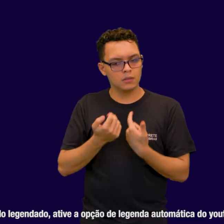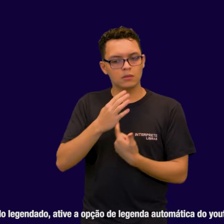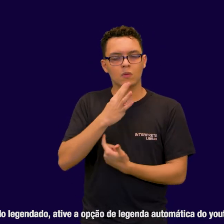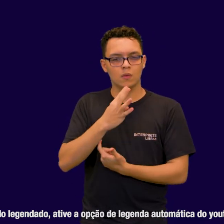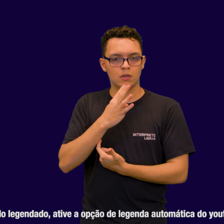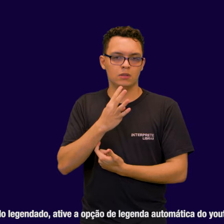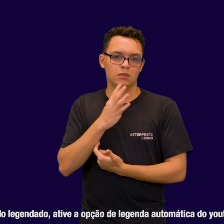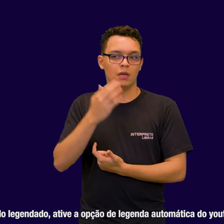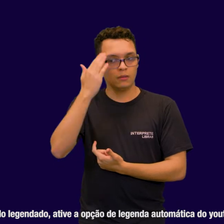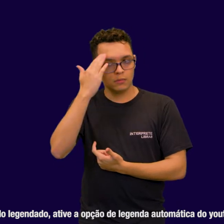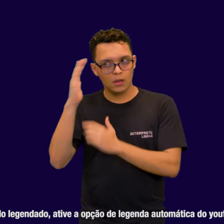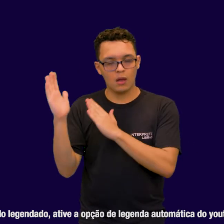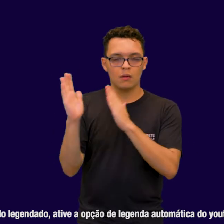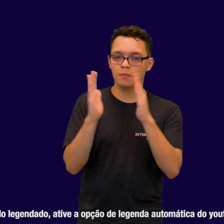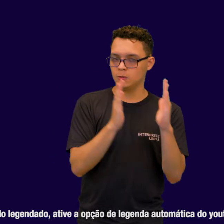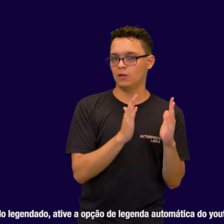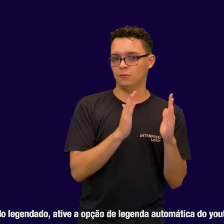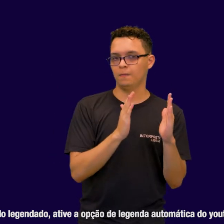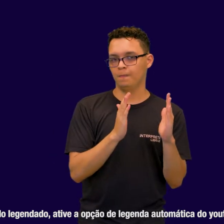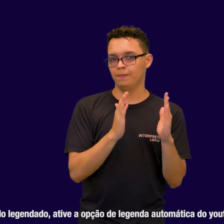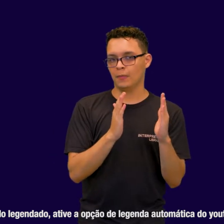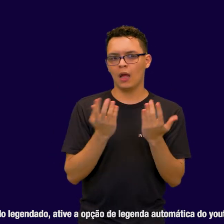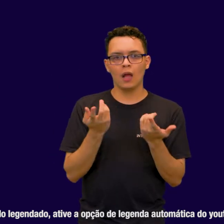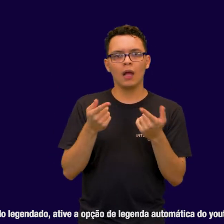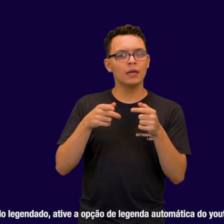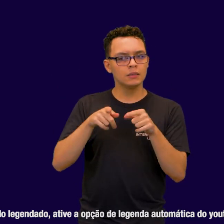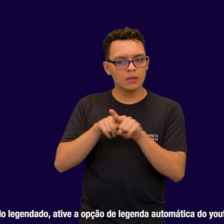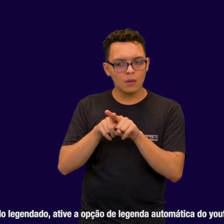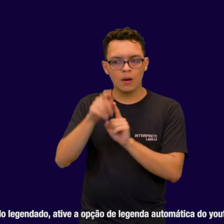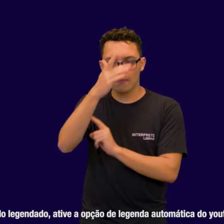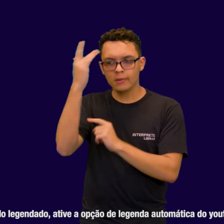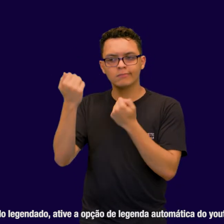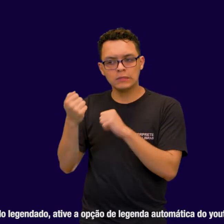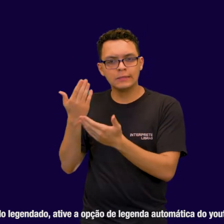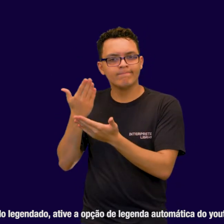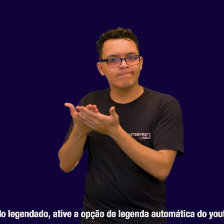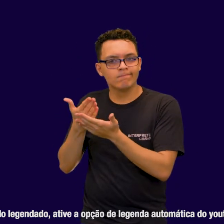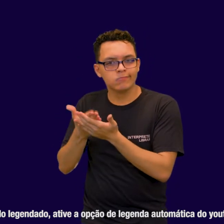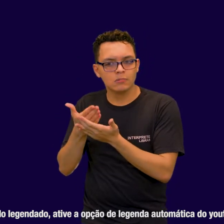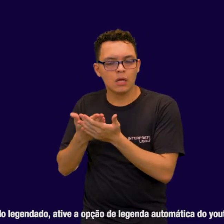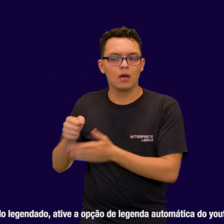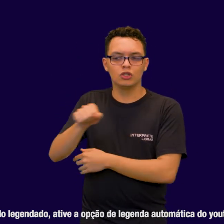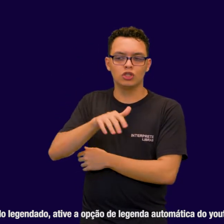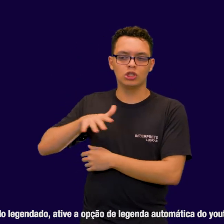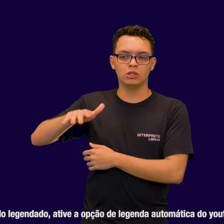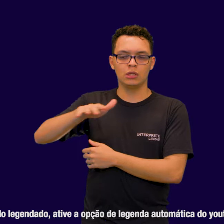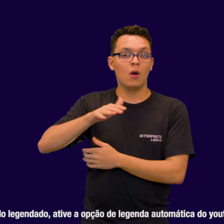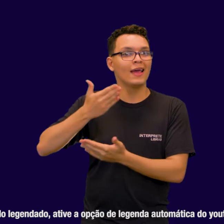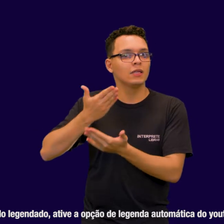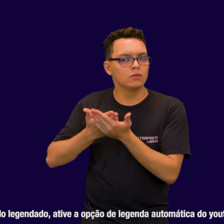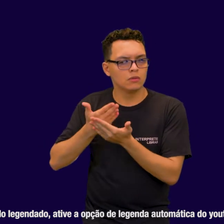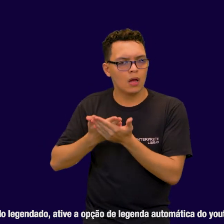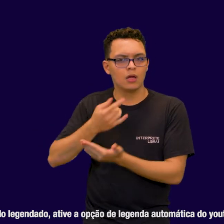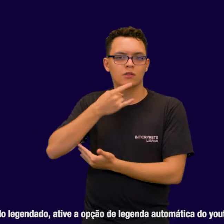conhecer. Então, o que a pessoa precisa? Ela precisa estudar o mercado, estudar